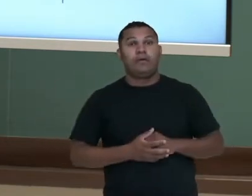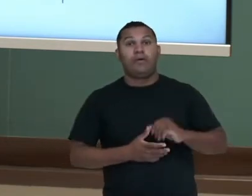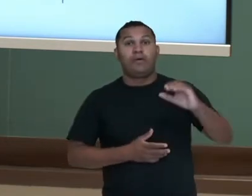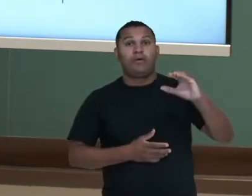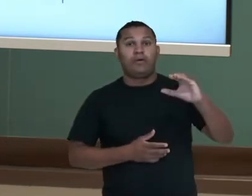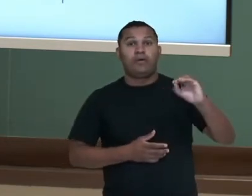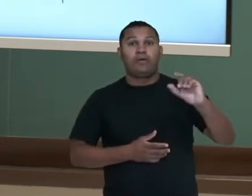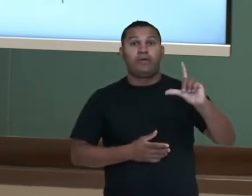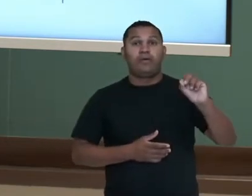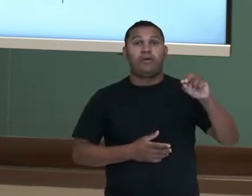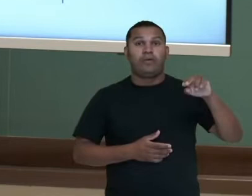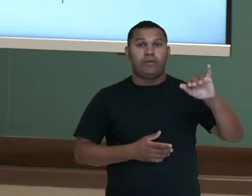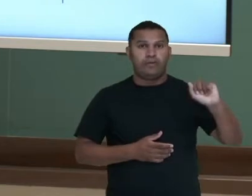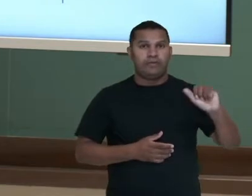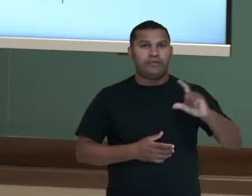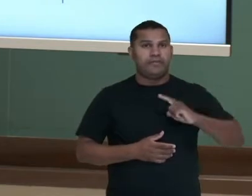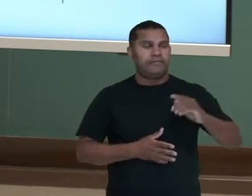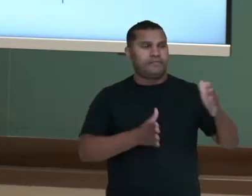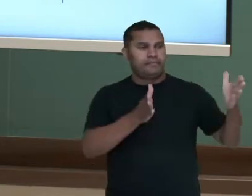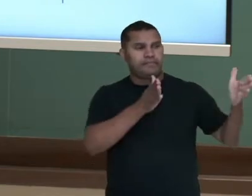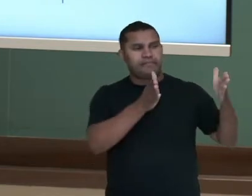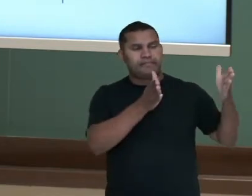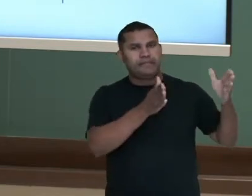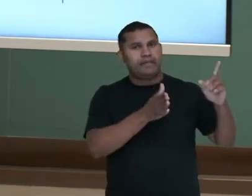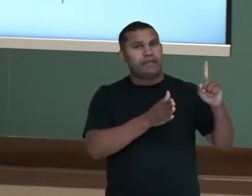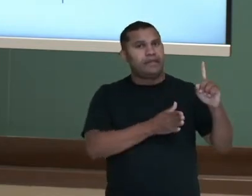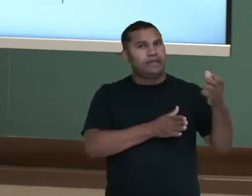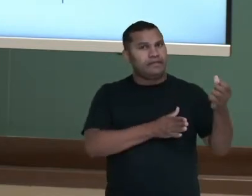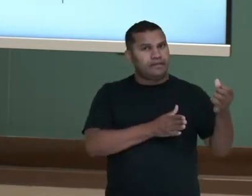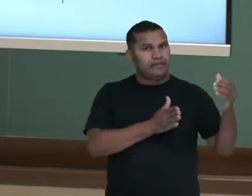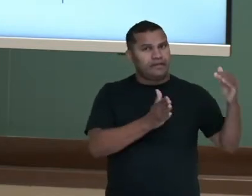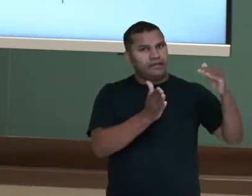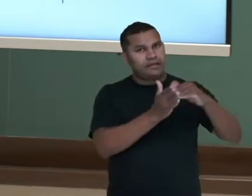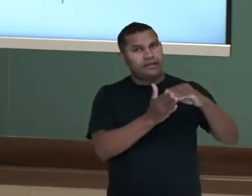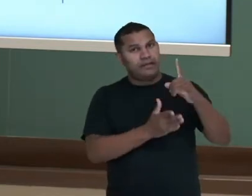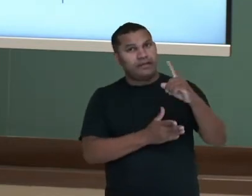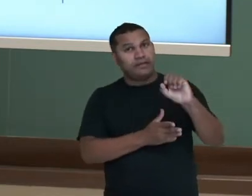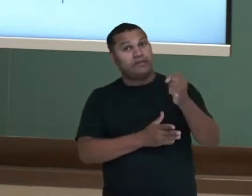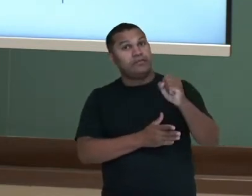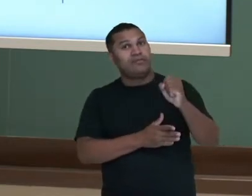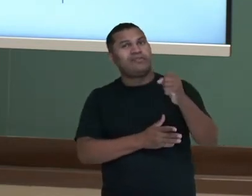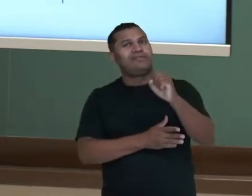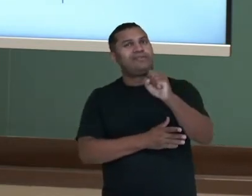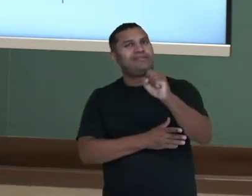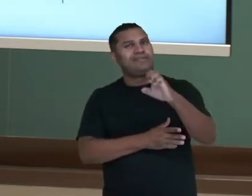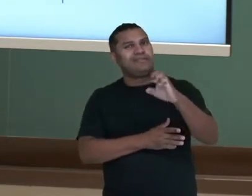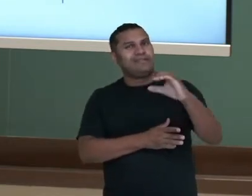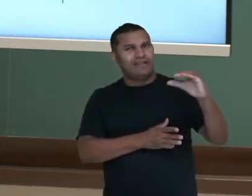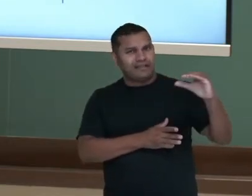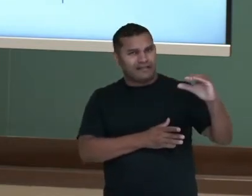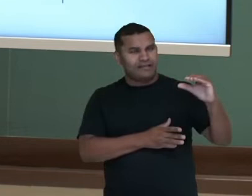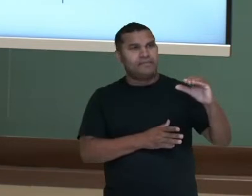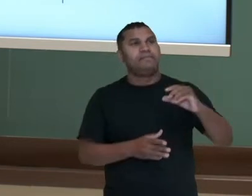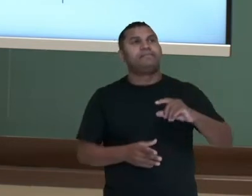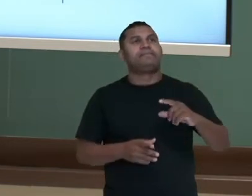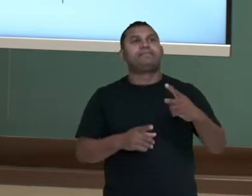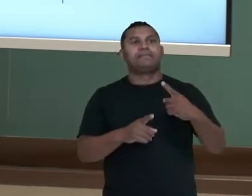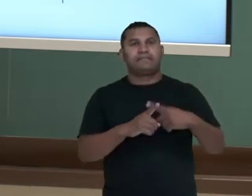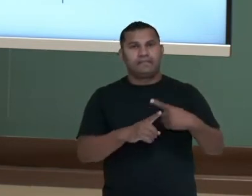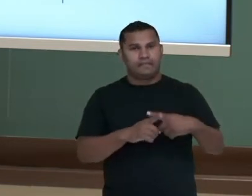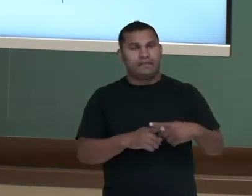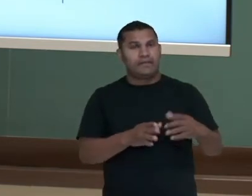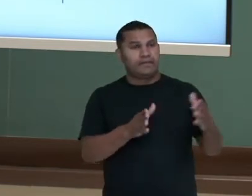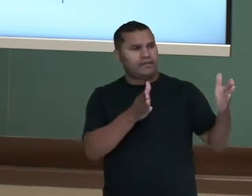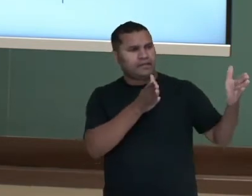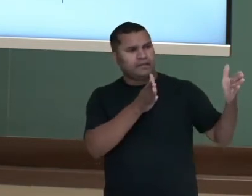XIX, por trás ali do contexto da Segunda Revolução Industrial, quando ela se expande para outros países da